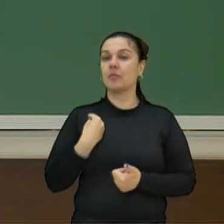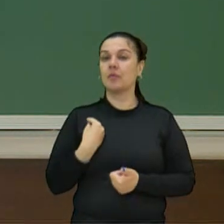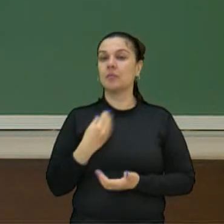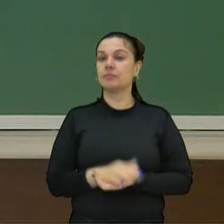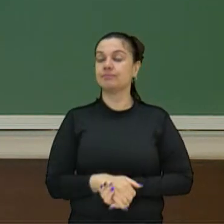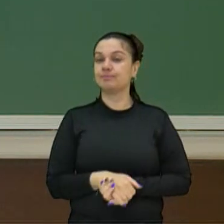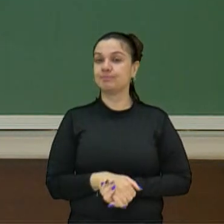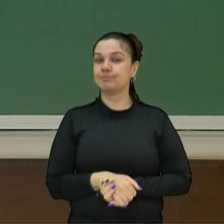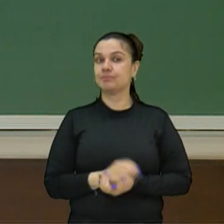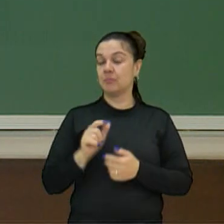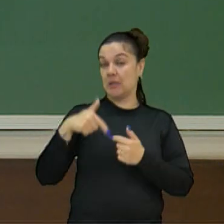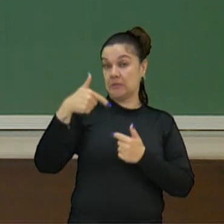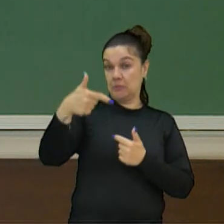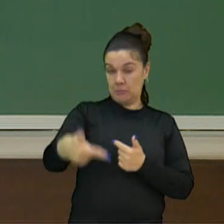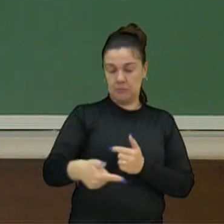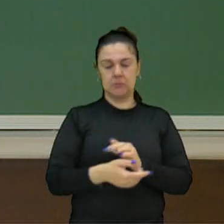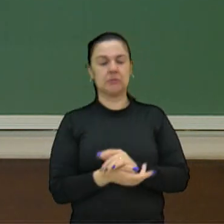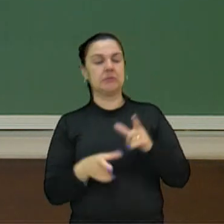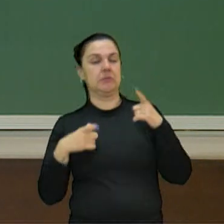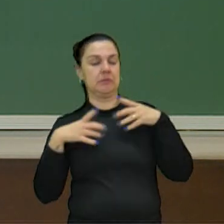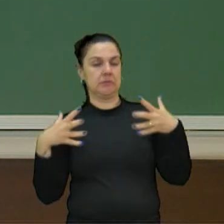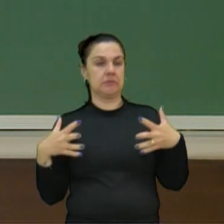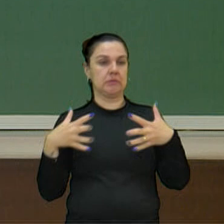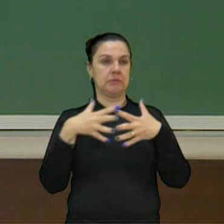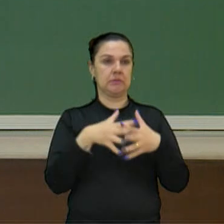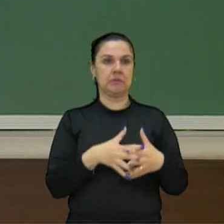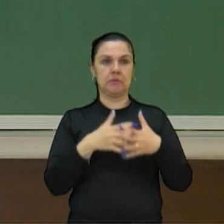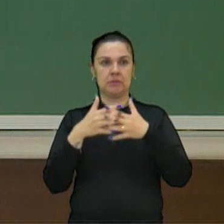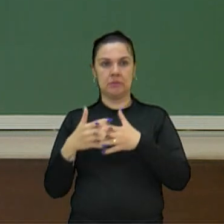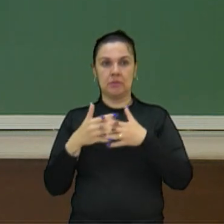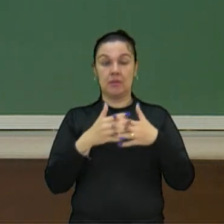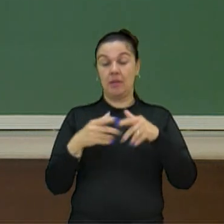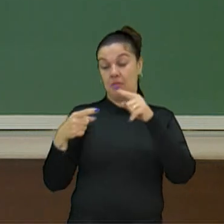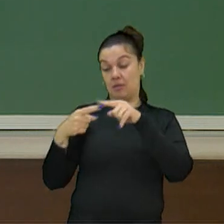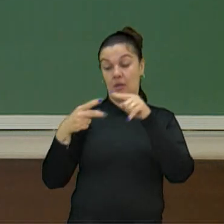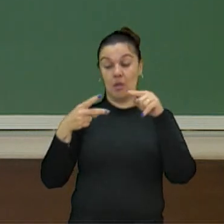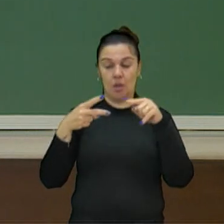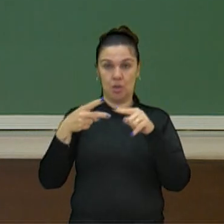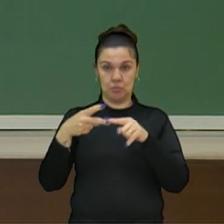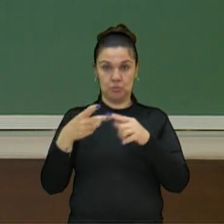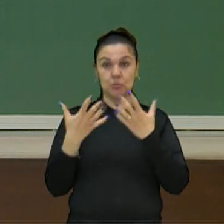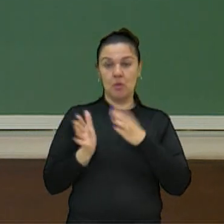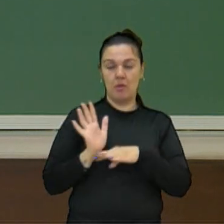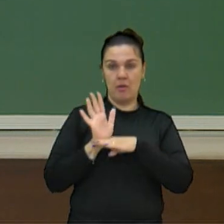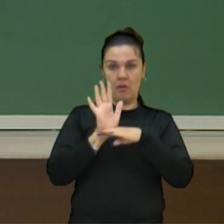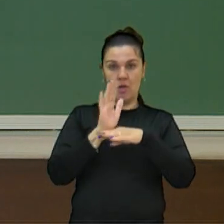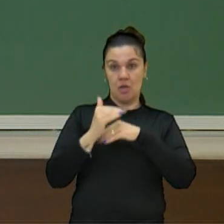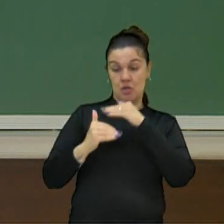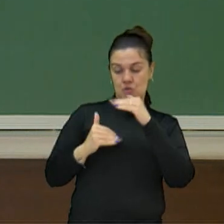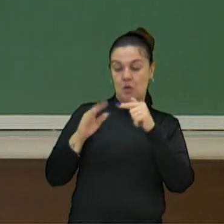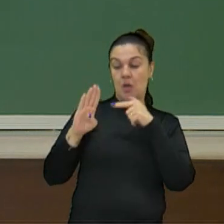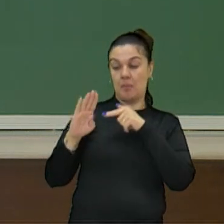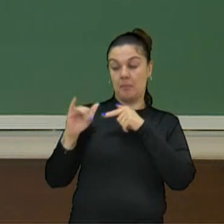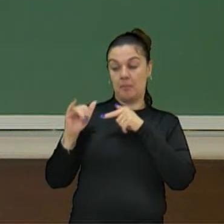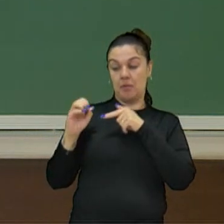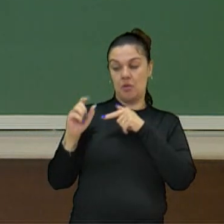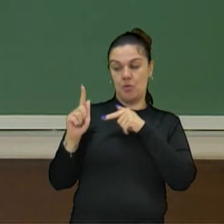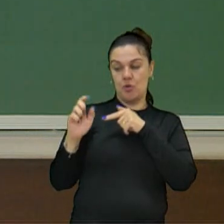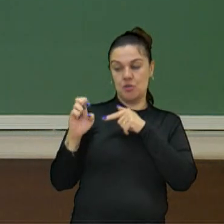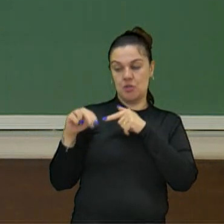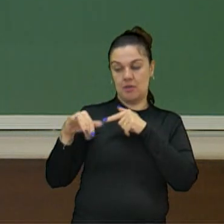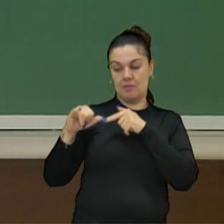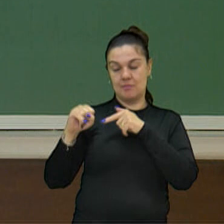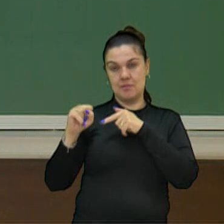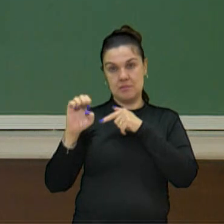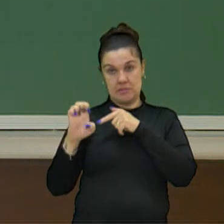nascer os outros? Então aqui a gente tem um pequeno impasse. Aí a gente tem 2 teorias que ajudam a explicar a biogênese. Para a